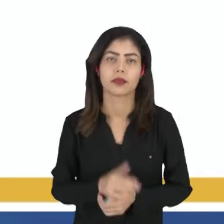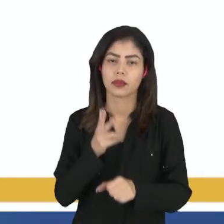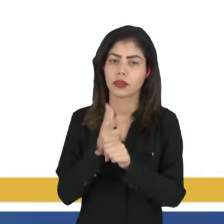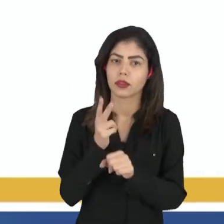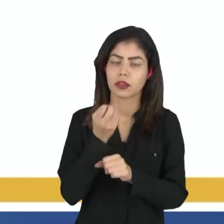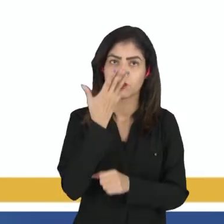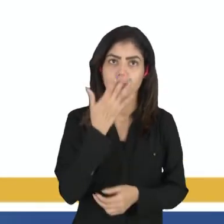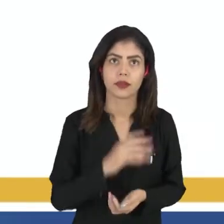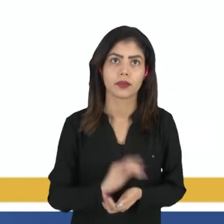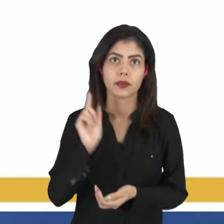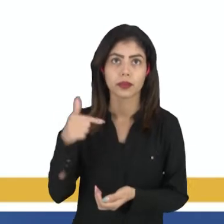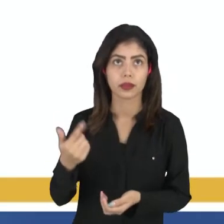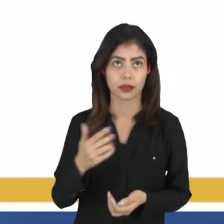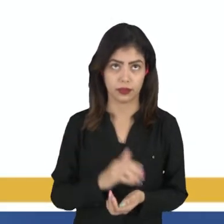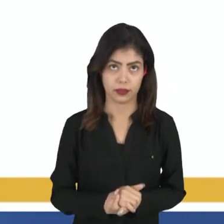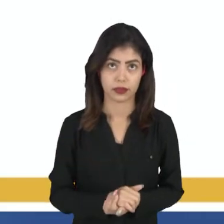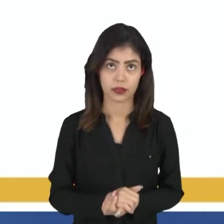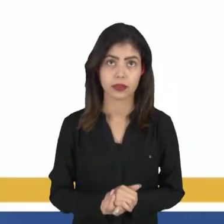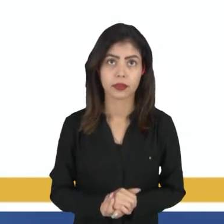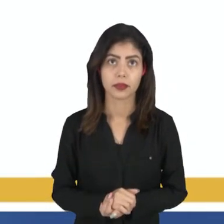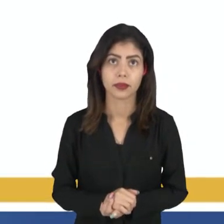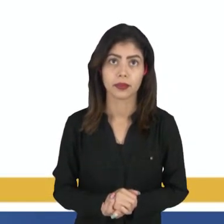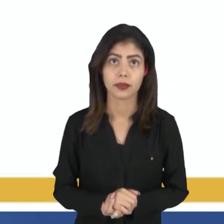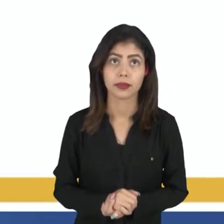que interessante a próximo